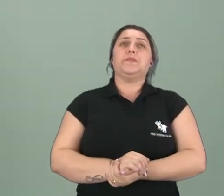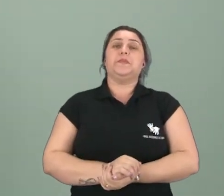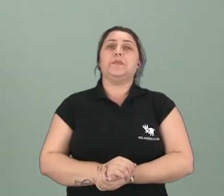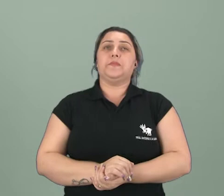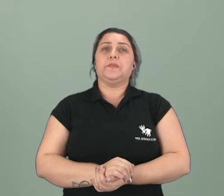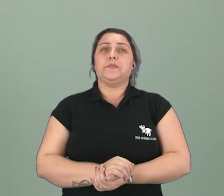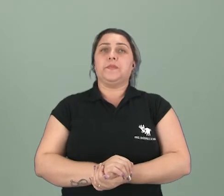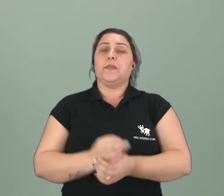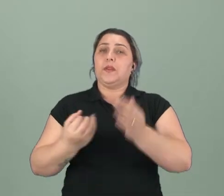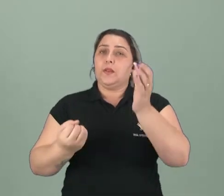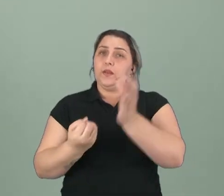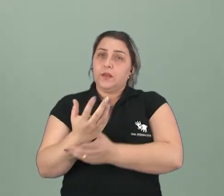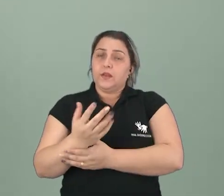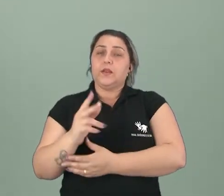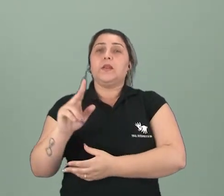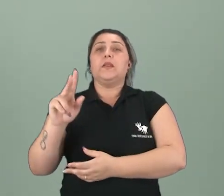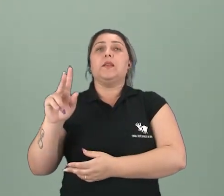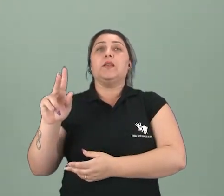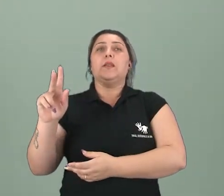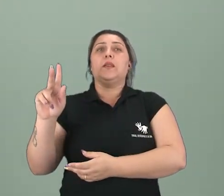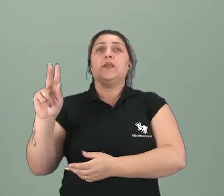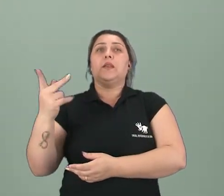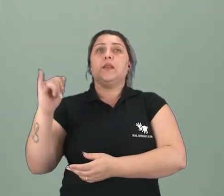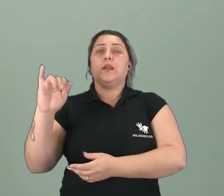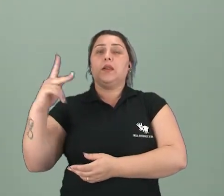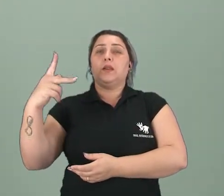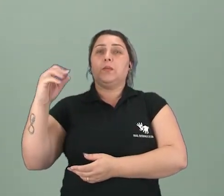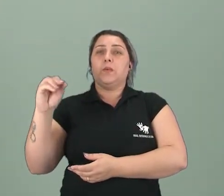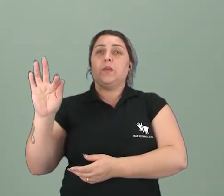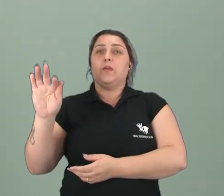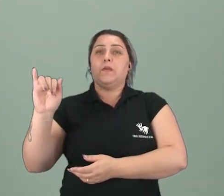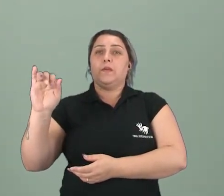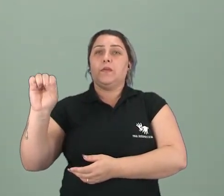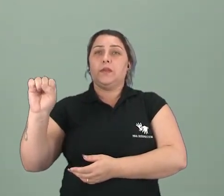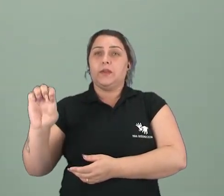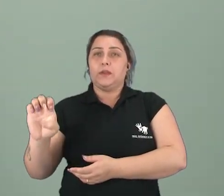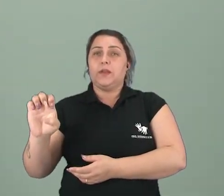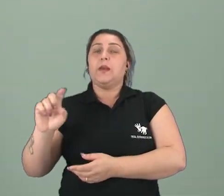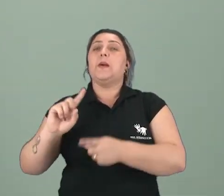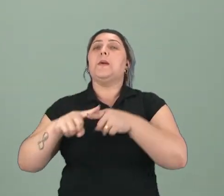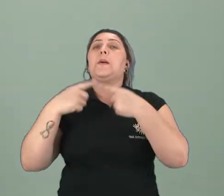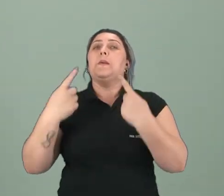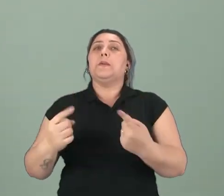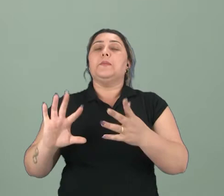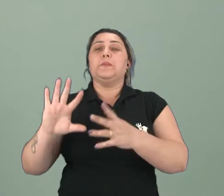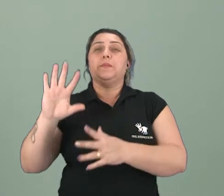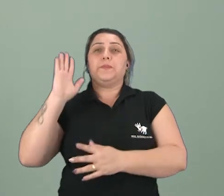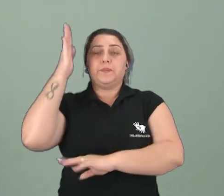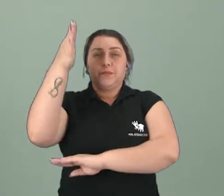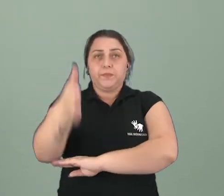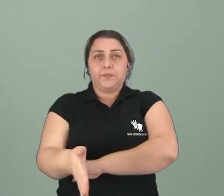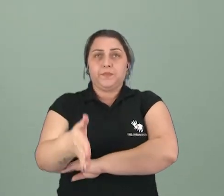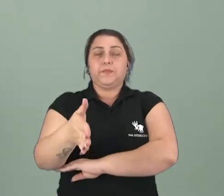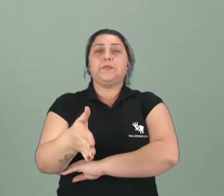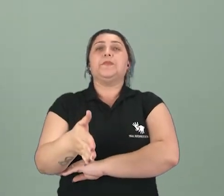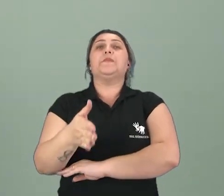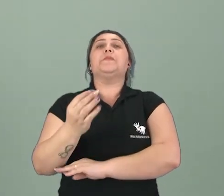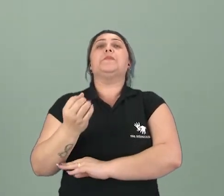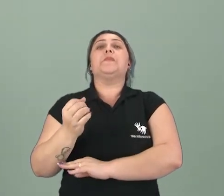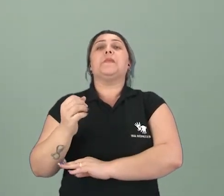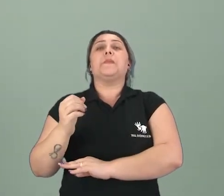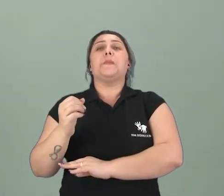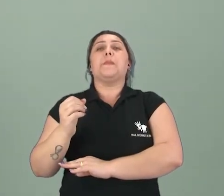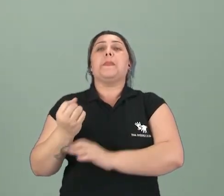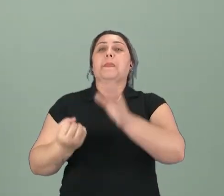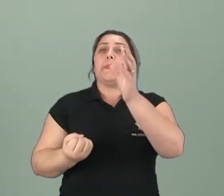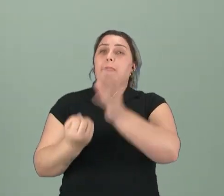liberado e é produzido na hipófise, mas onde é que ele vai agir? Vai agir aí diretamente no sistema reprodutor